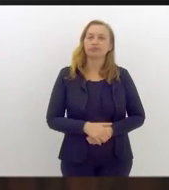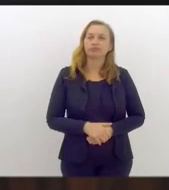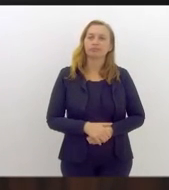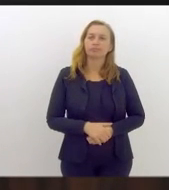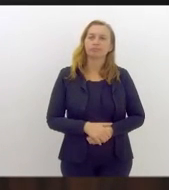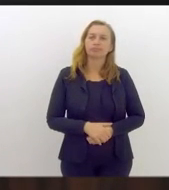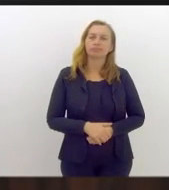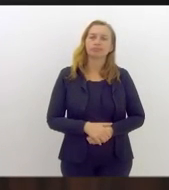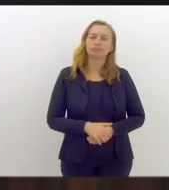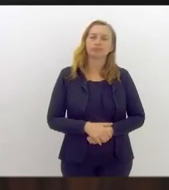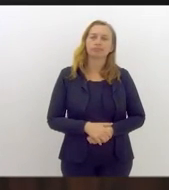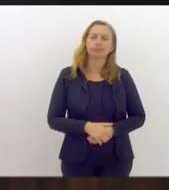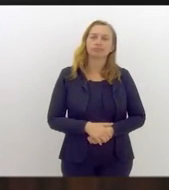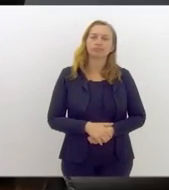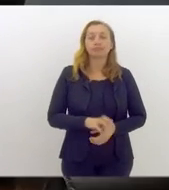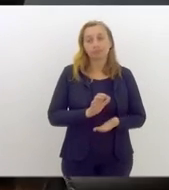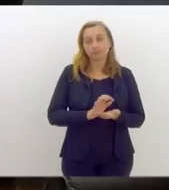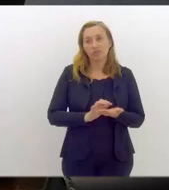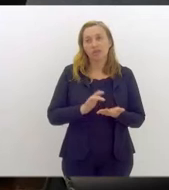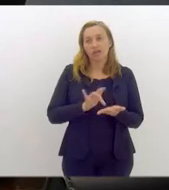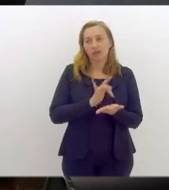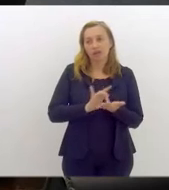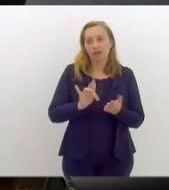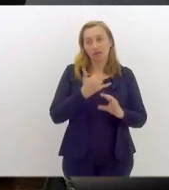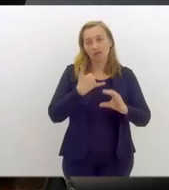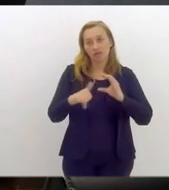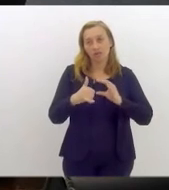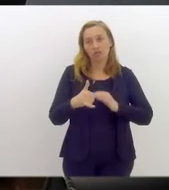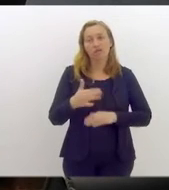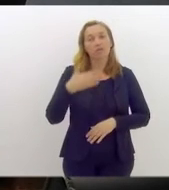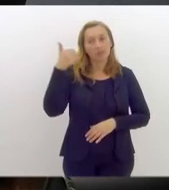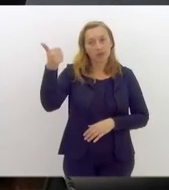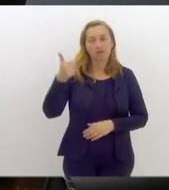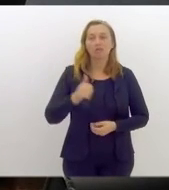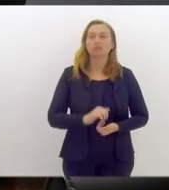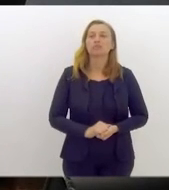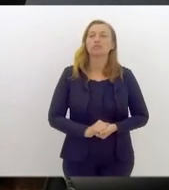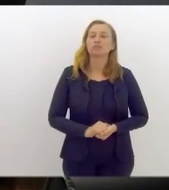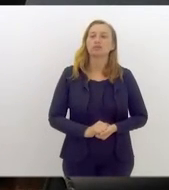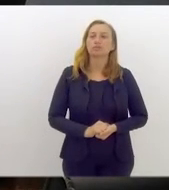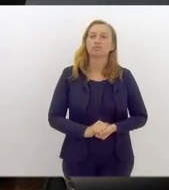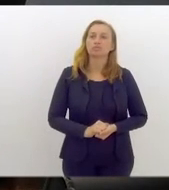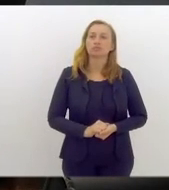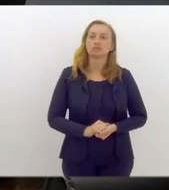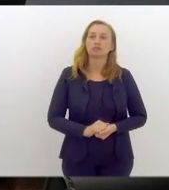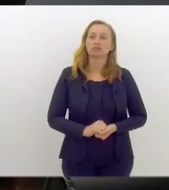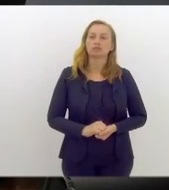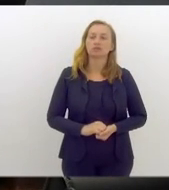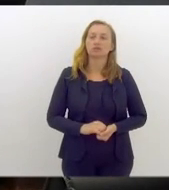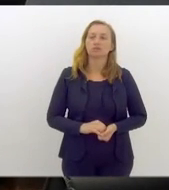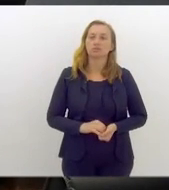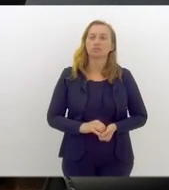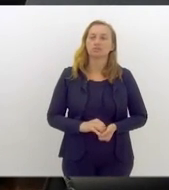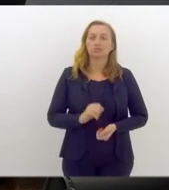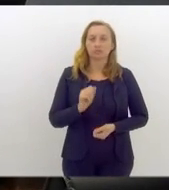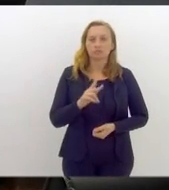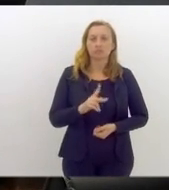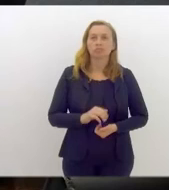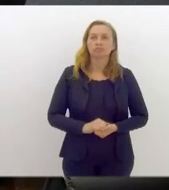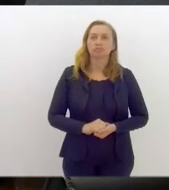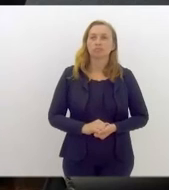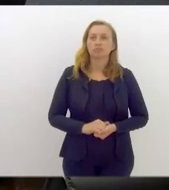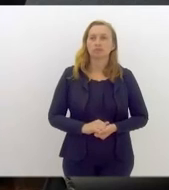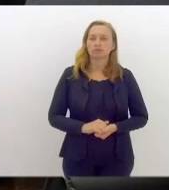Está picotando. Se você quiser digitar, eu repito aqui. Vou lhe passar por mensagem, presidenta, porque tem mais alguns. Ok. Já lhe